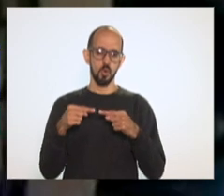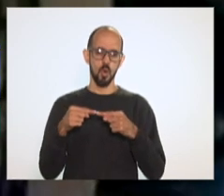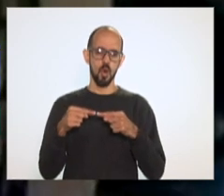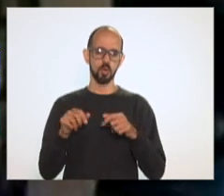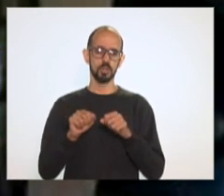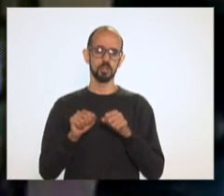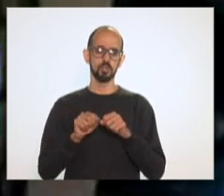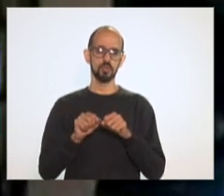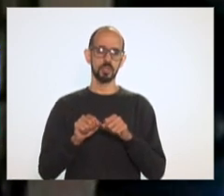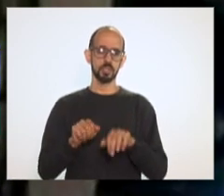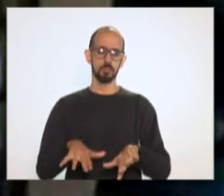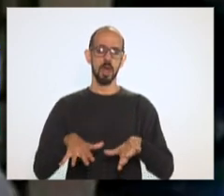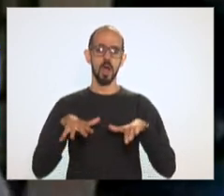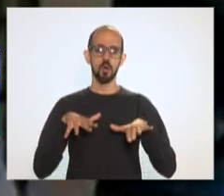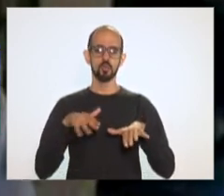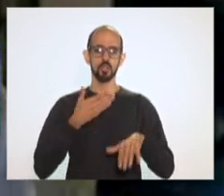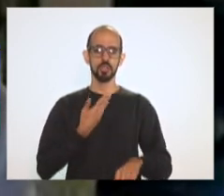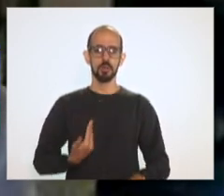pública